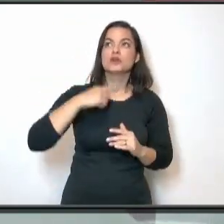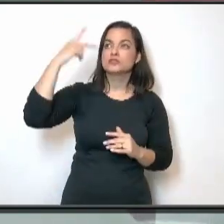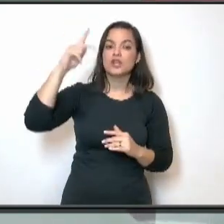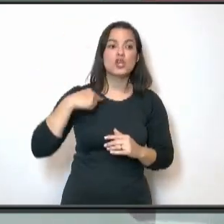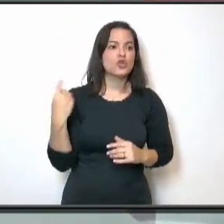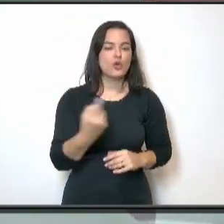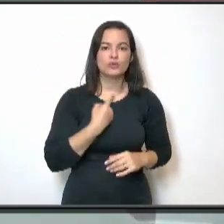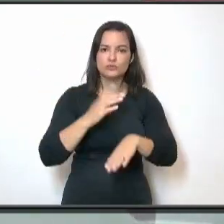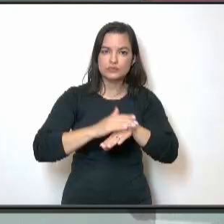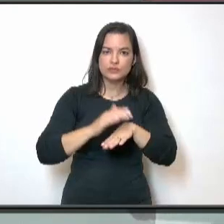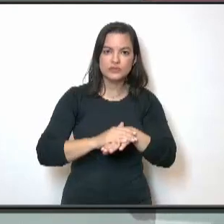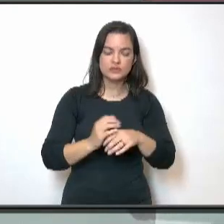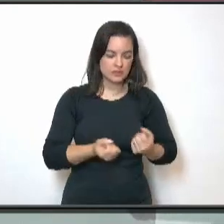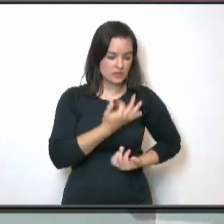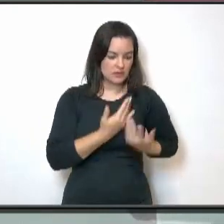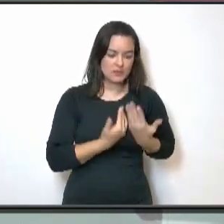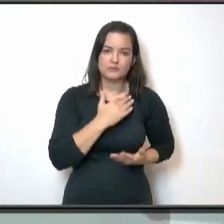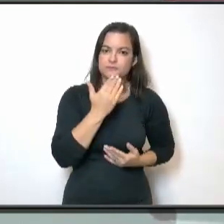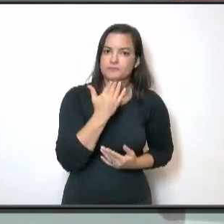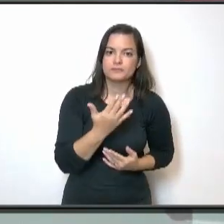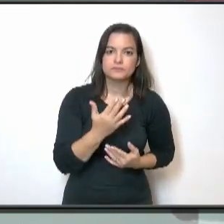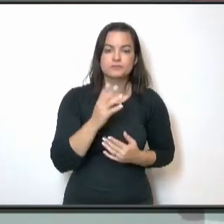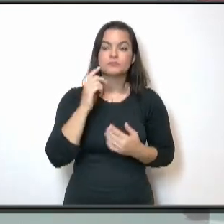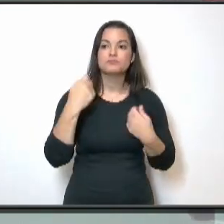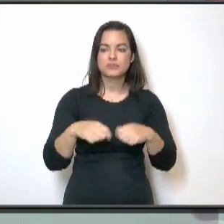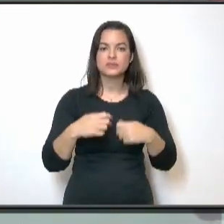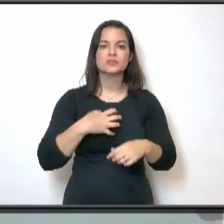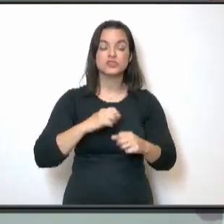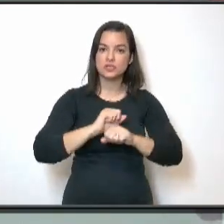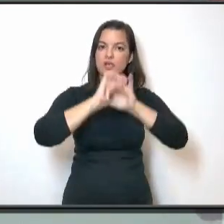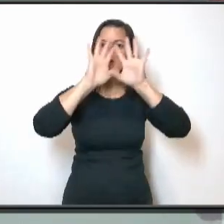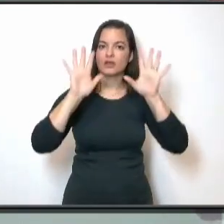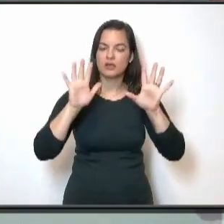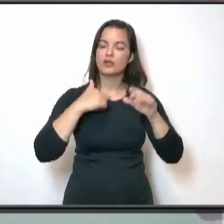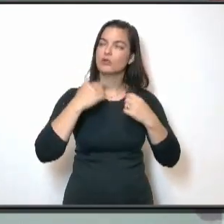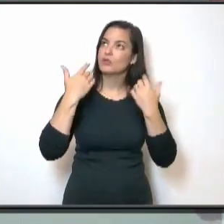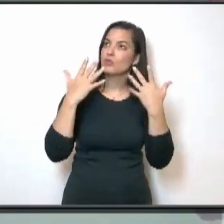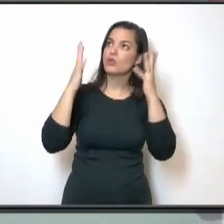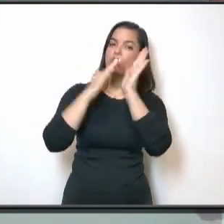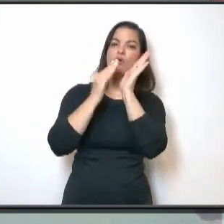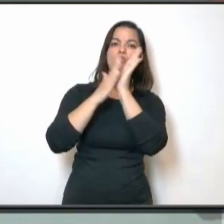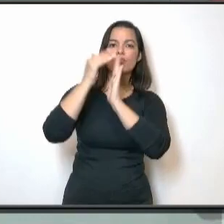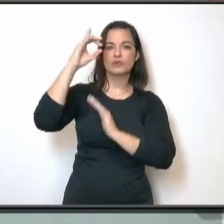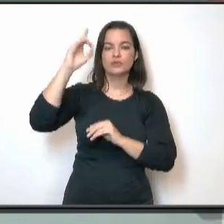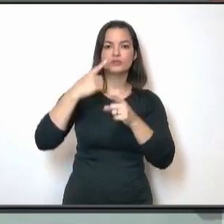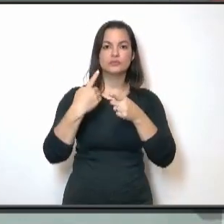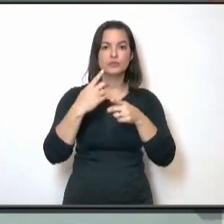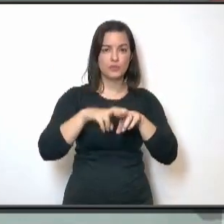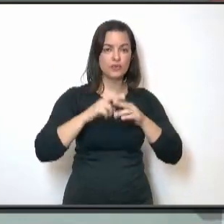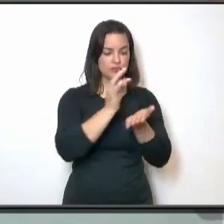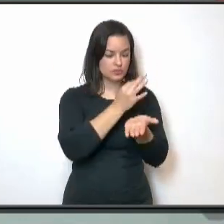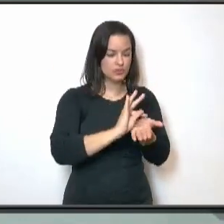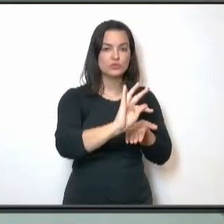algo claro para todos nós. Eu louvo a Deus nesse sentido por toda a nossa teologia reformada, porque ela nos dá essa